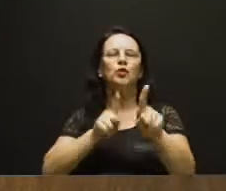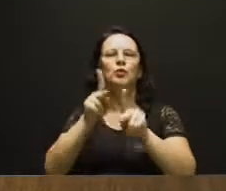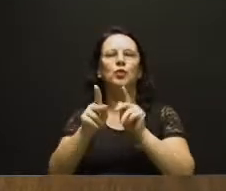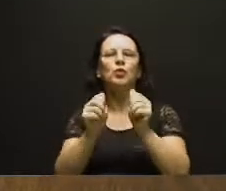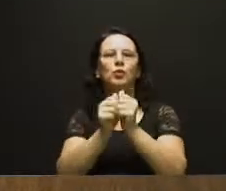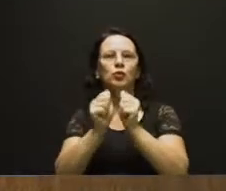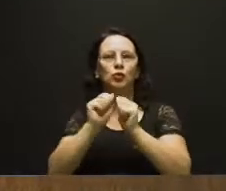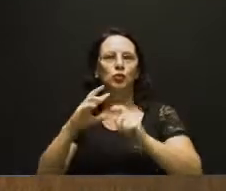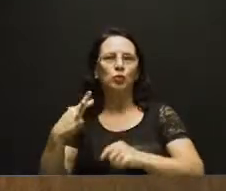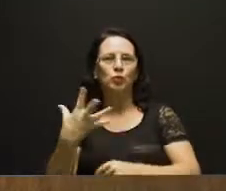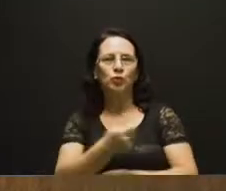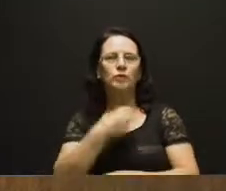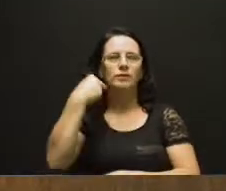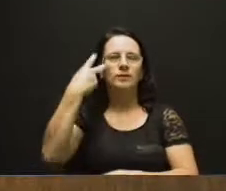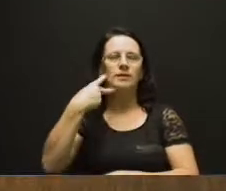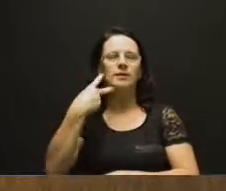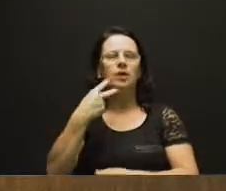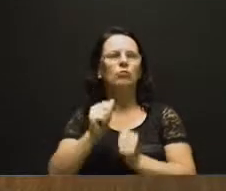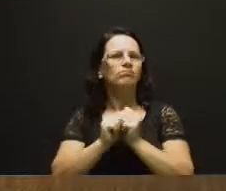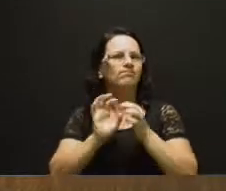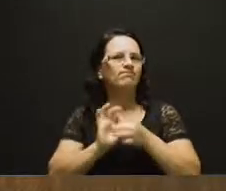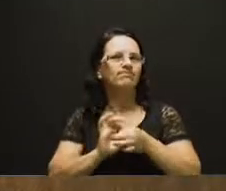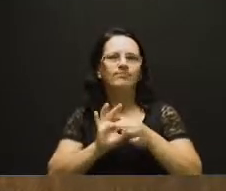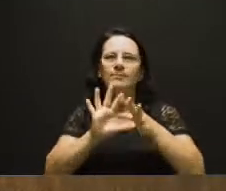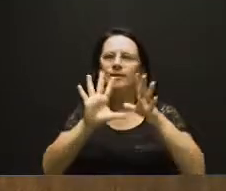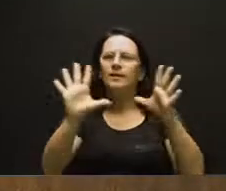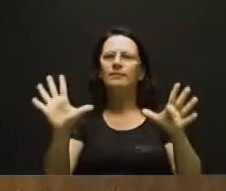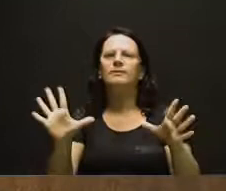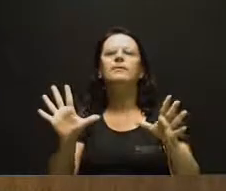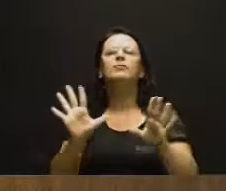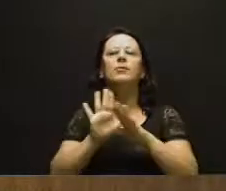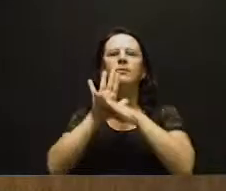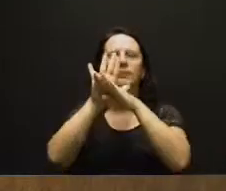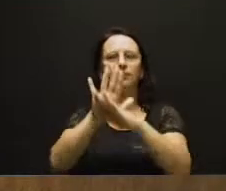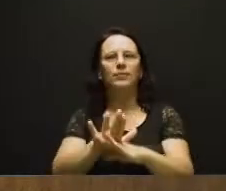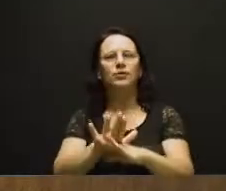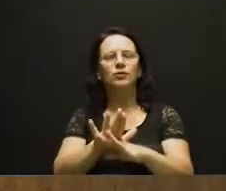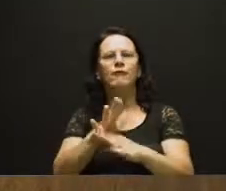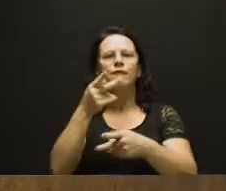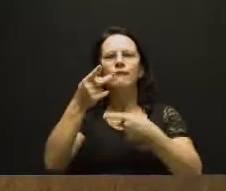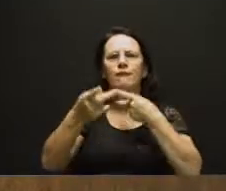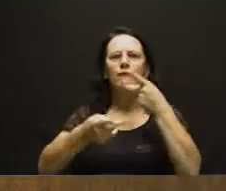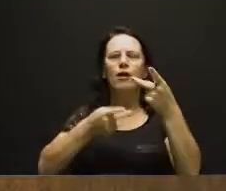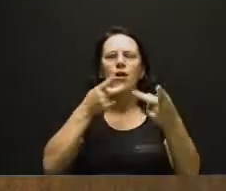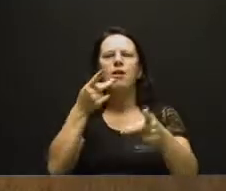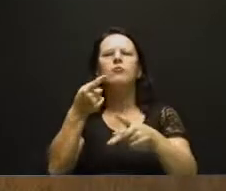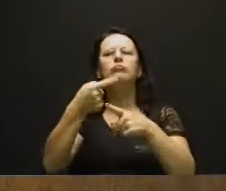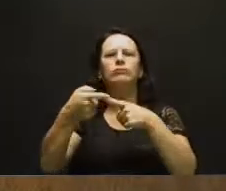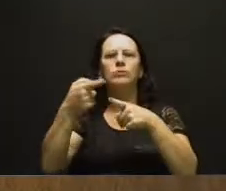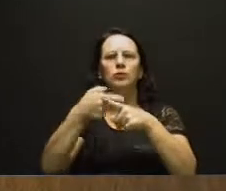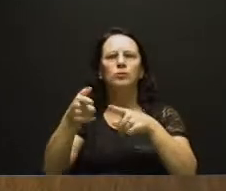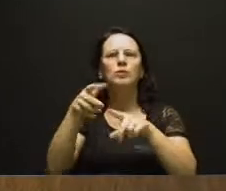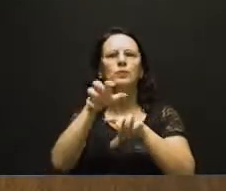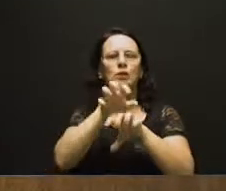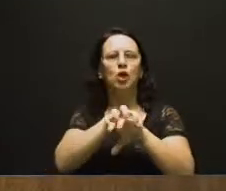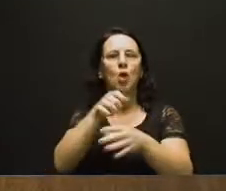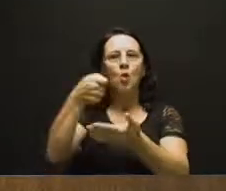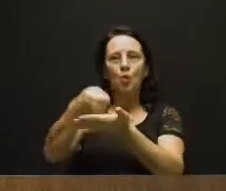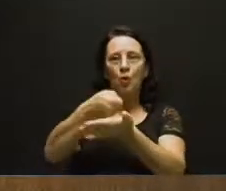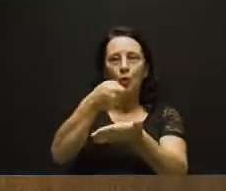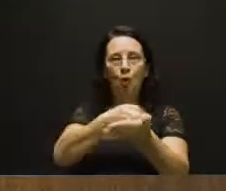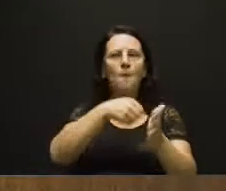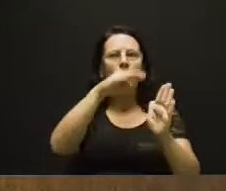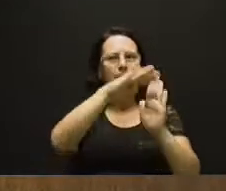pares nesta casa nos colocamos à disposição de todos vocês para falar sobre esse assunto e para cobrar medidas